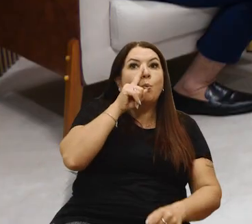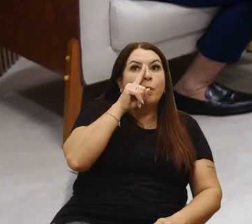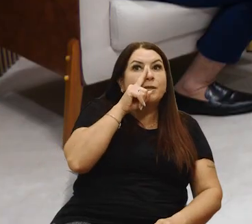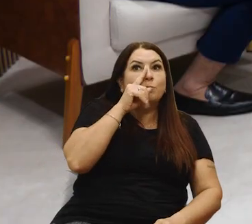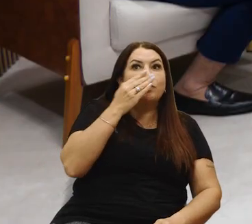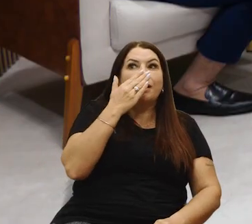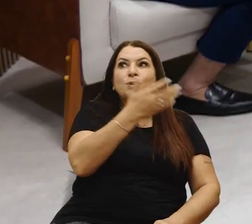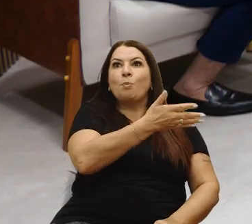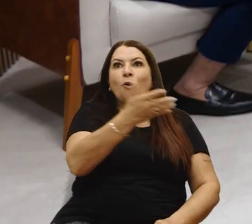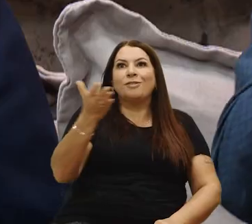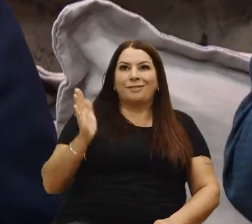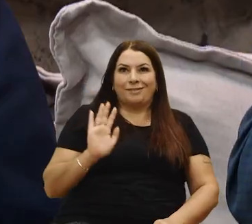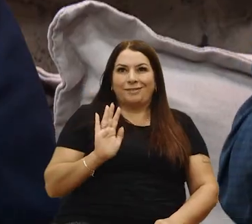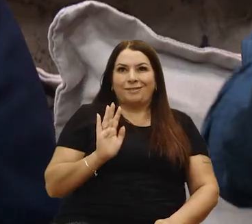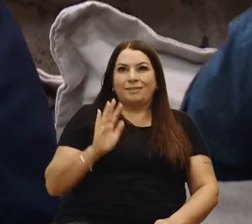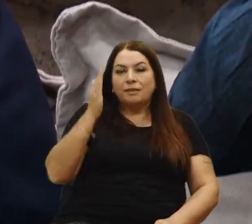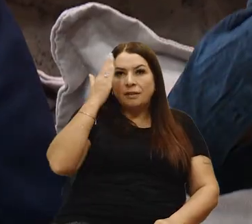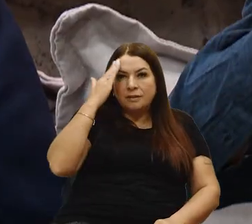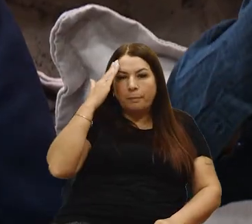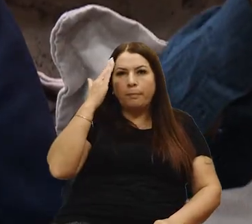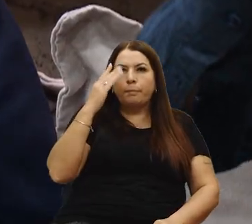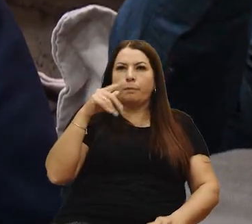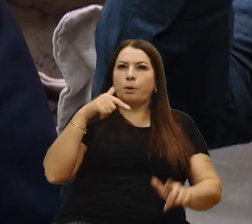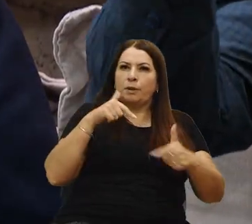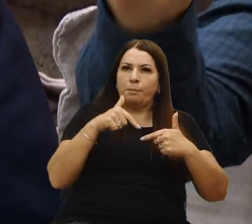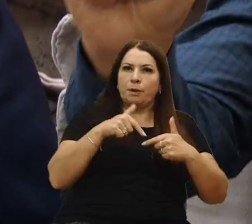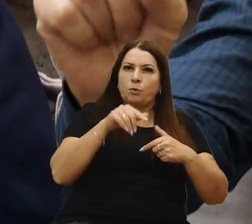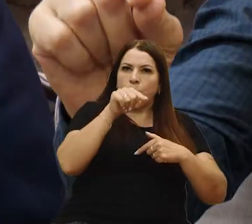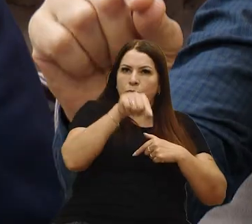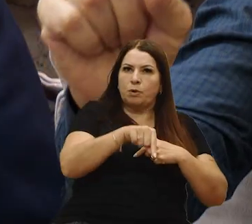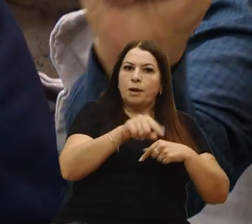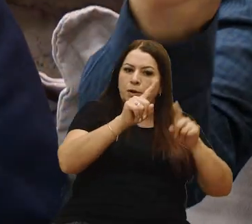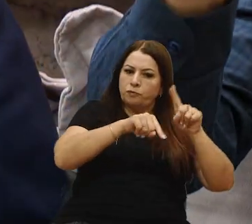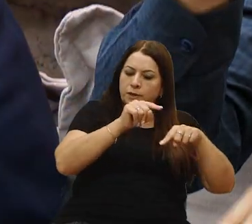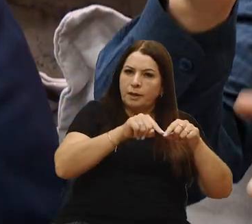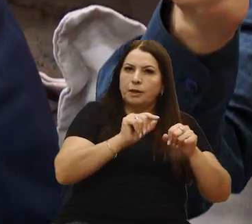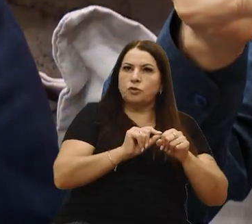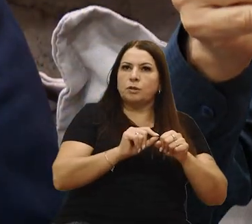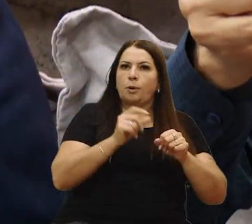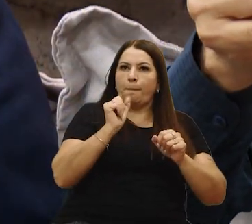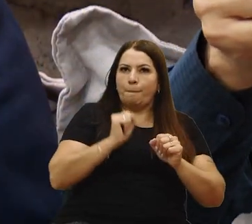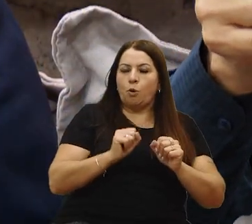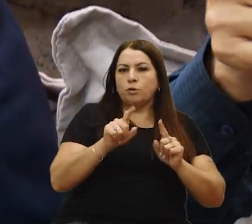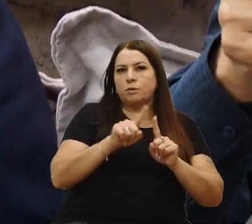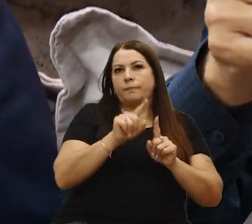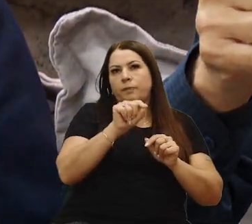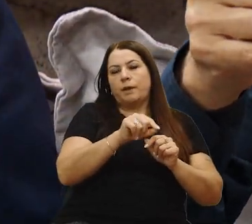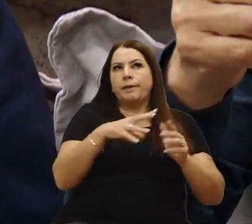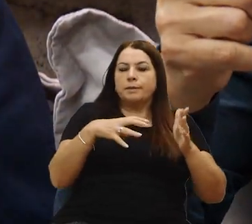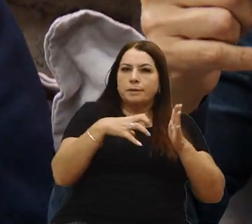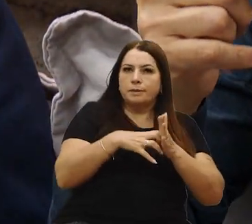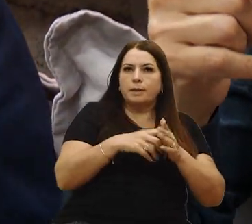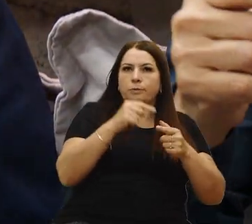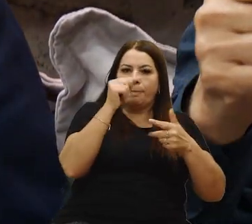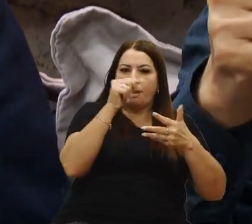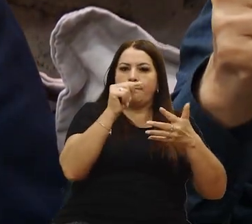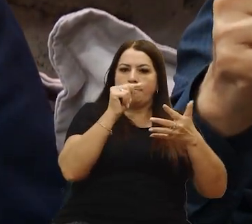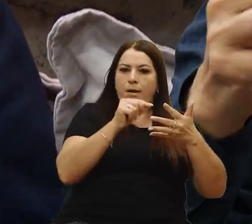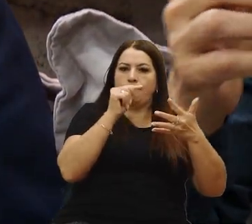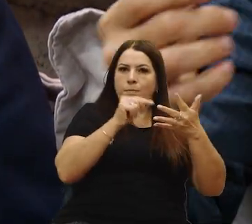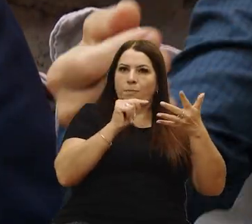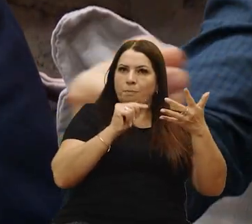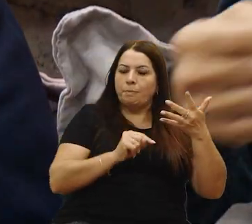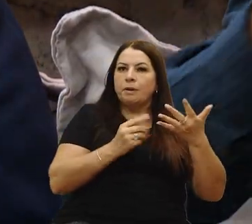está exposta. Né? Tem que saber que se eu trabalho em determinada atividade, eu posso sofrer acidente por